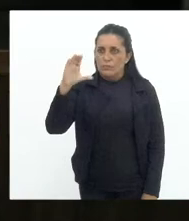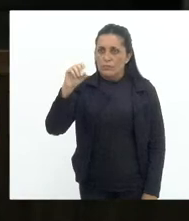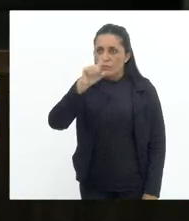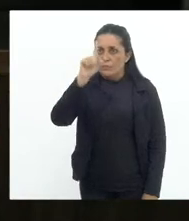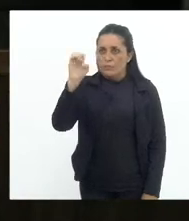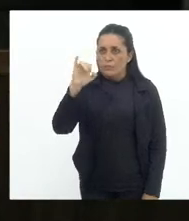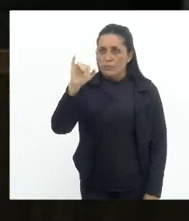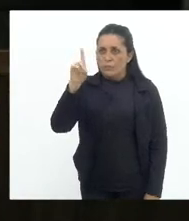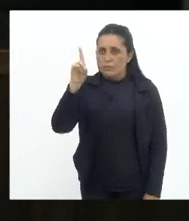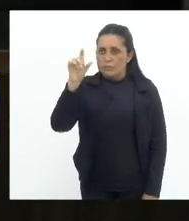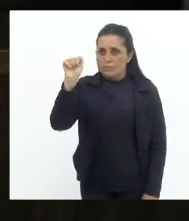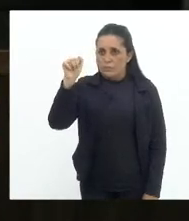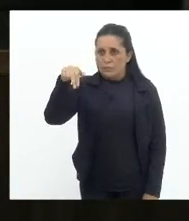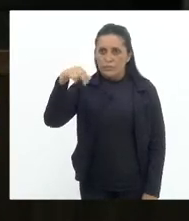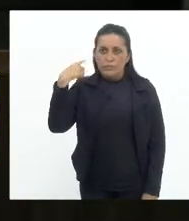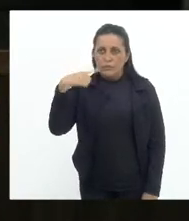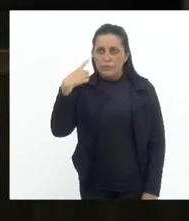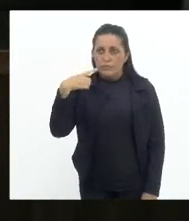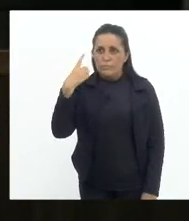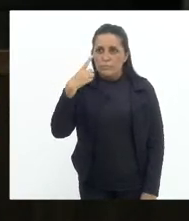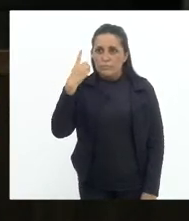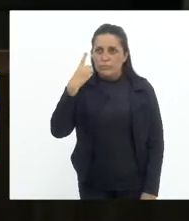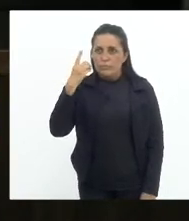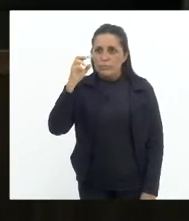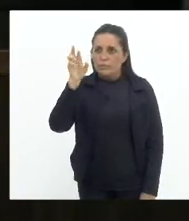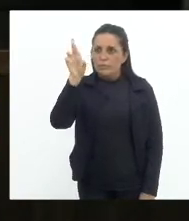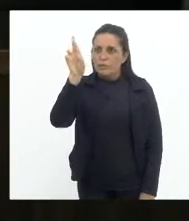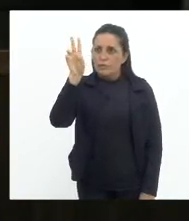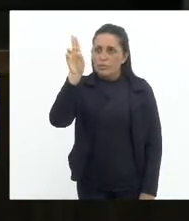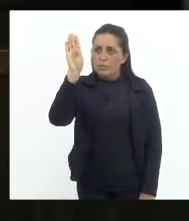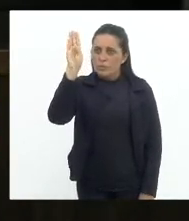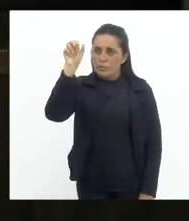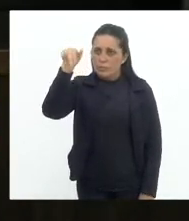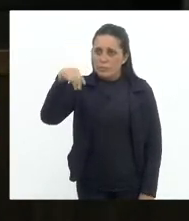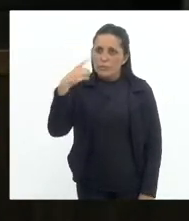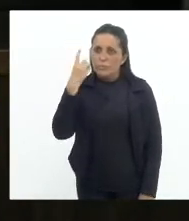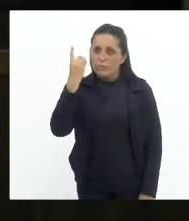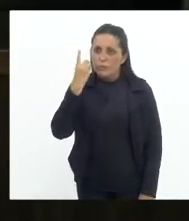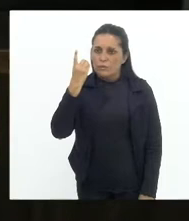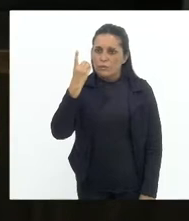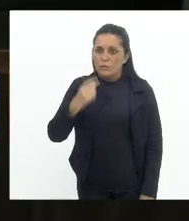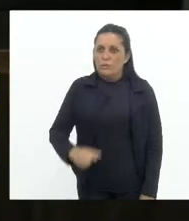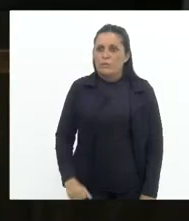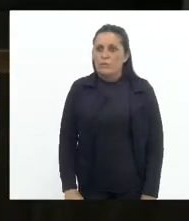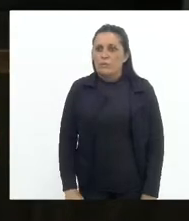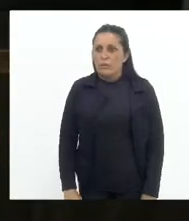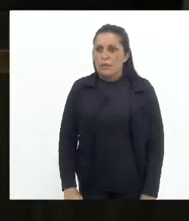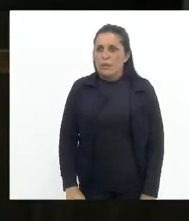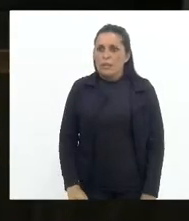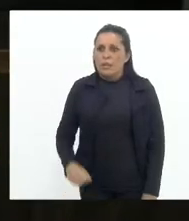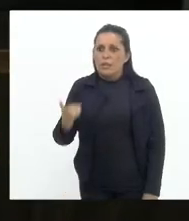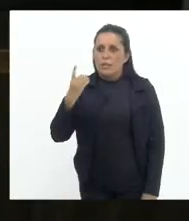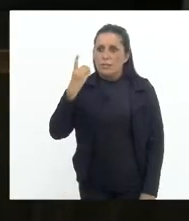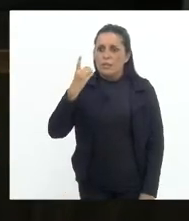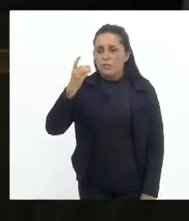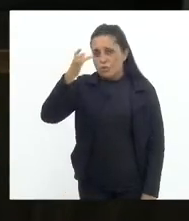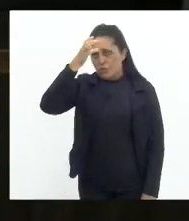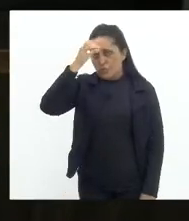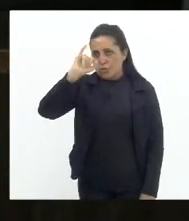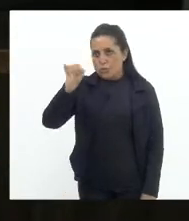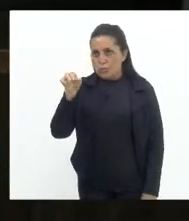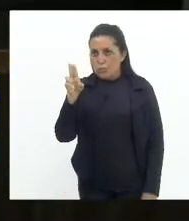a zeidan o deputado azeda Deputado Rubens bomtempo Deputado Rubens bomtempo Deputado da tia